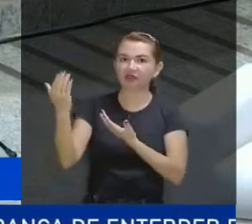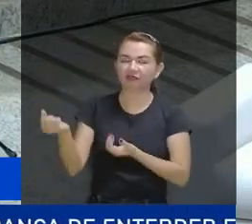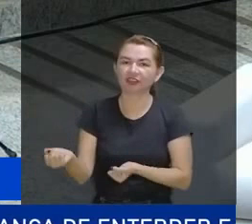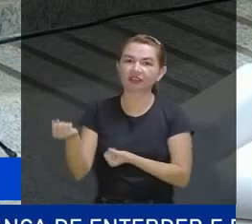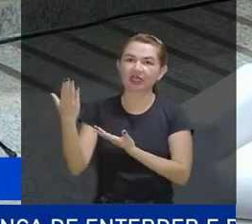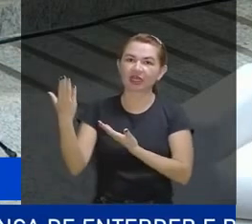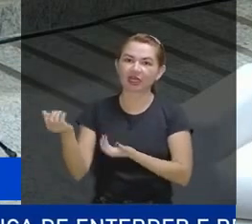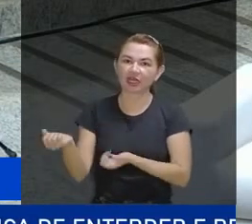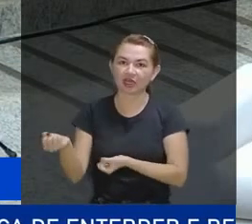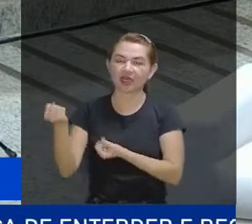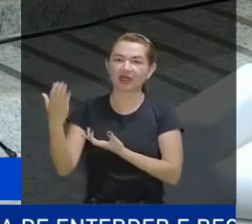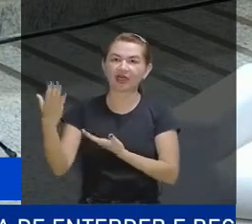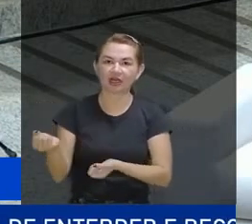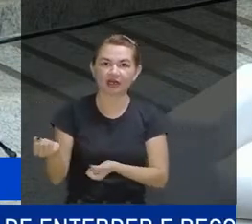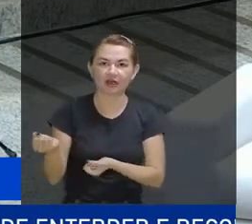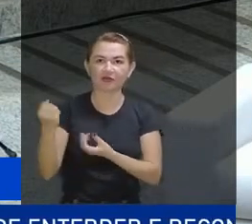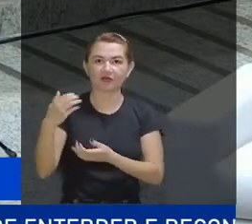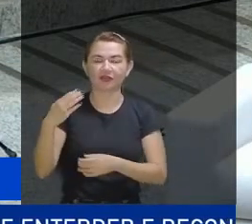idolatrada, salve,